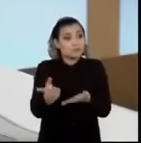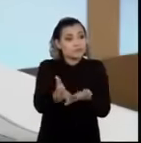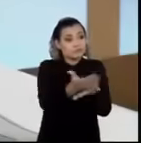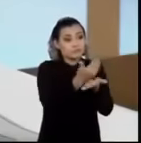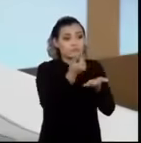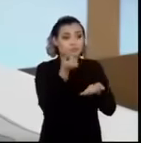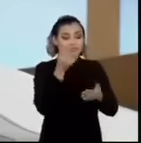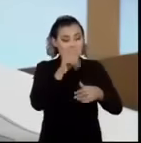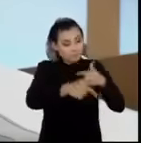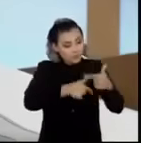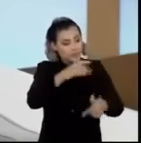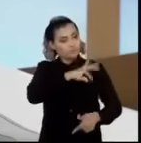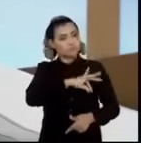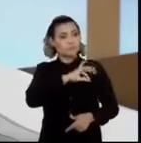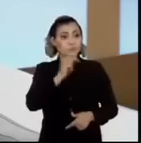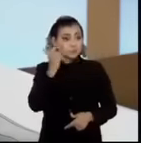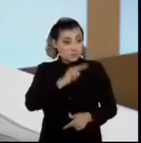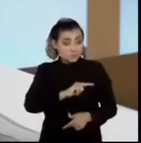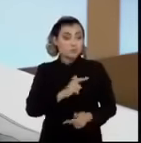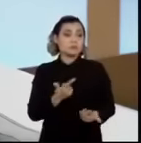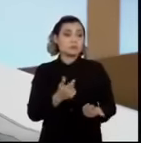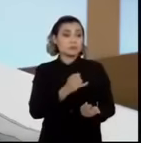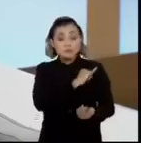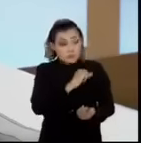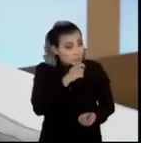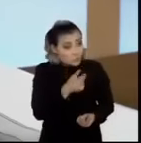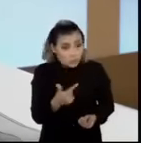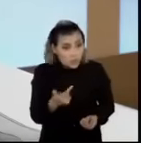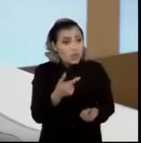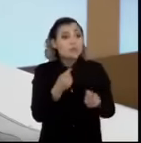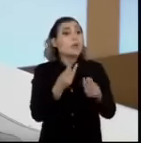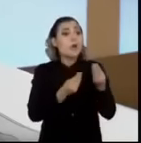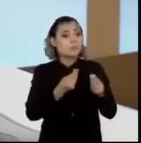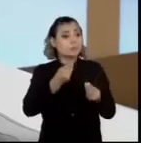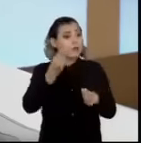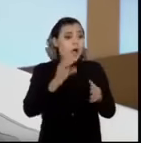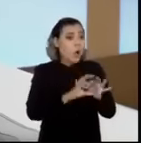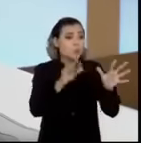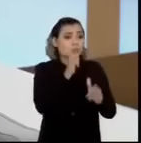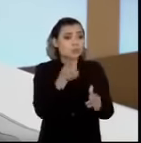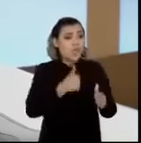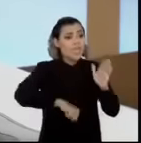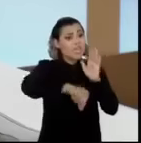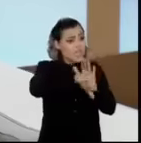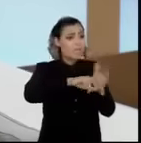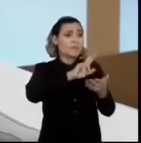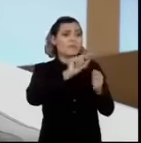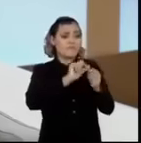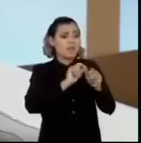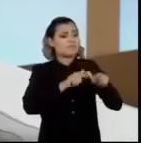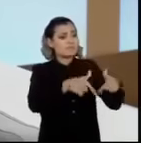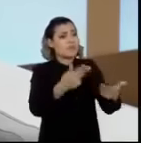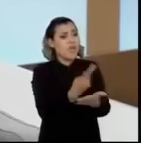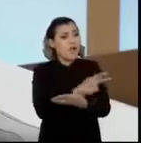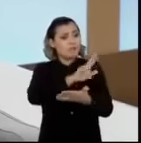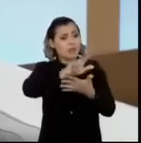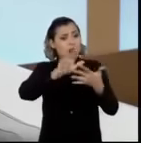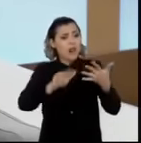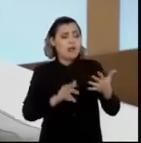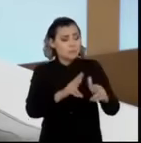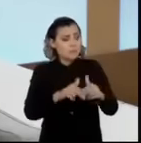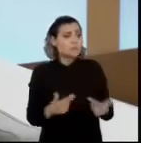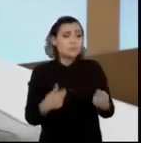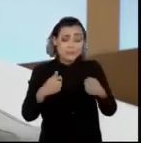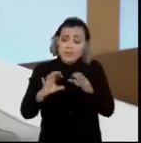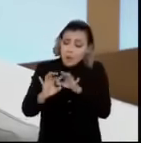sob pena de não tendo, elas serem empurradas para a ilegalidade, para as atividades informais, para as atividades que são predatórias. Quer dizer,